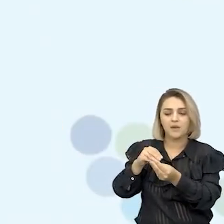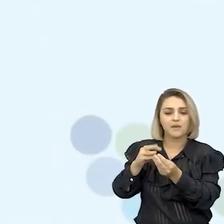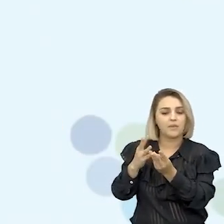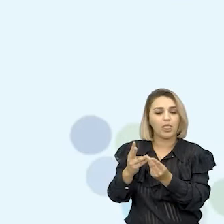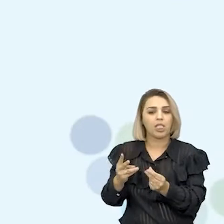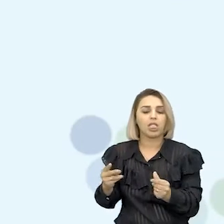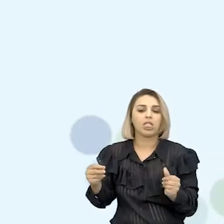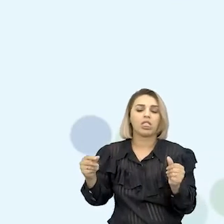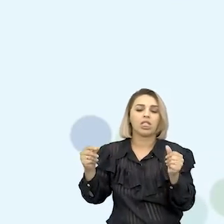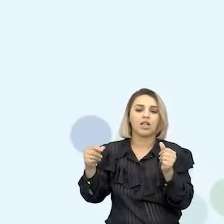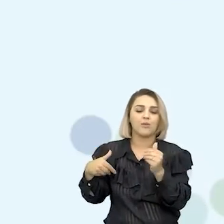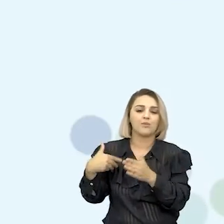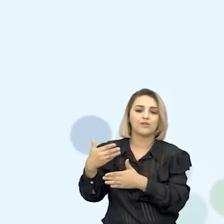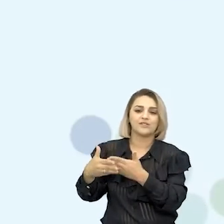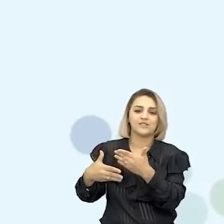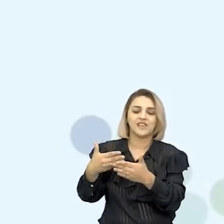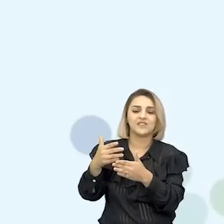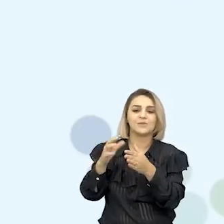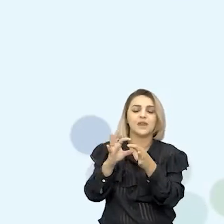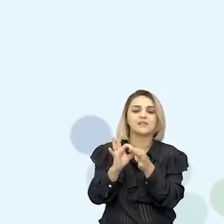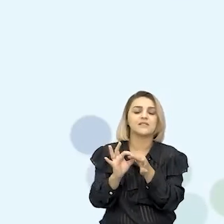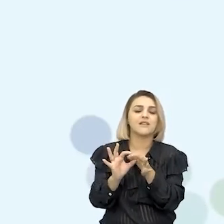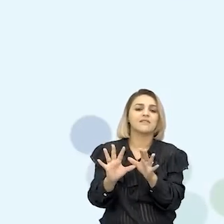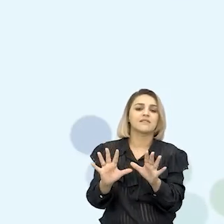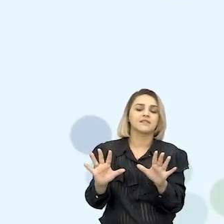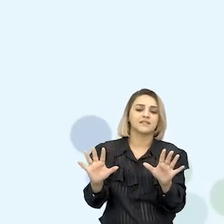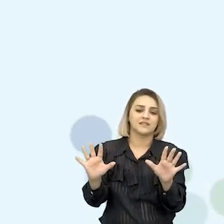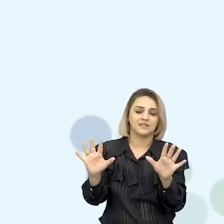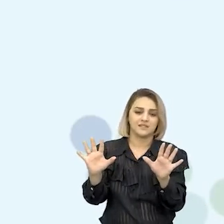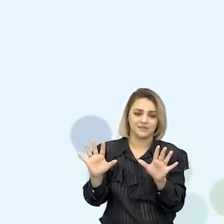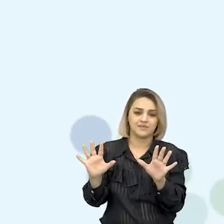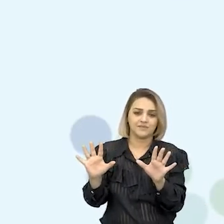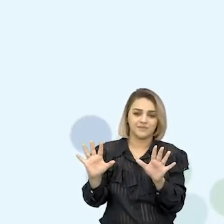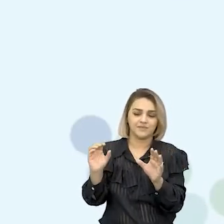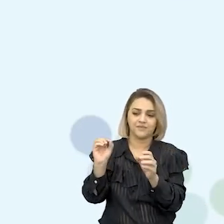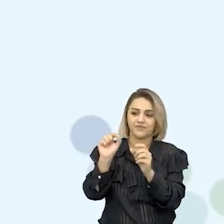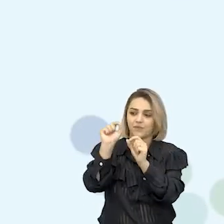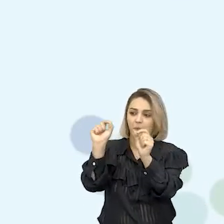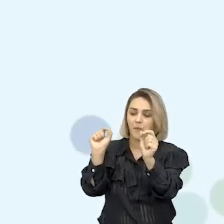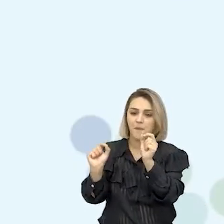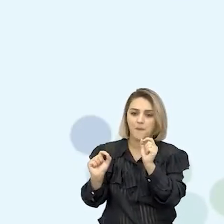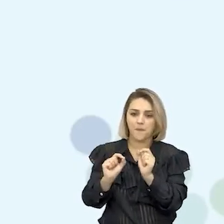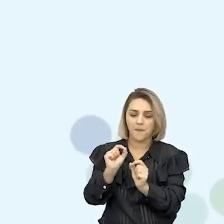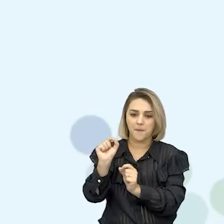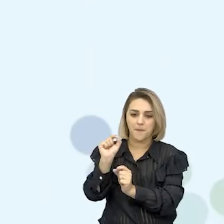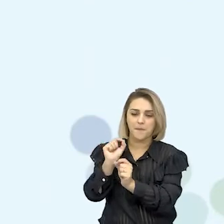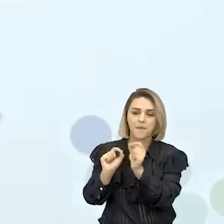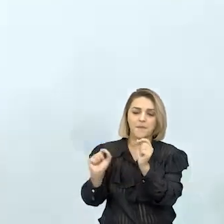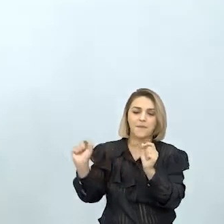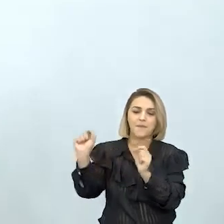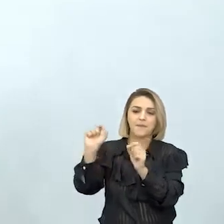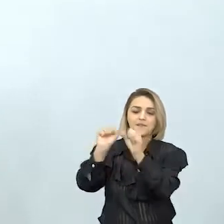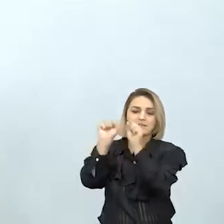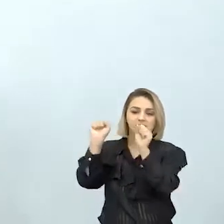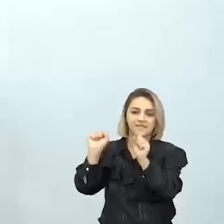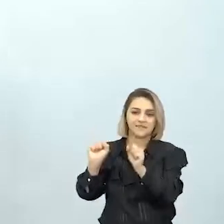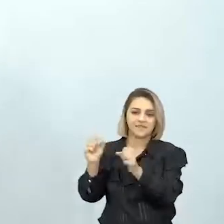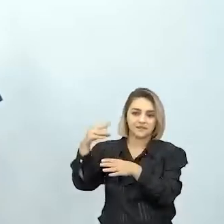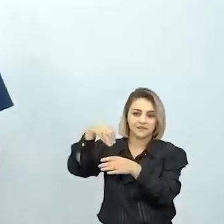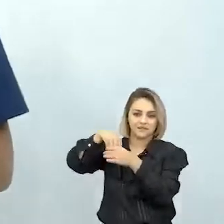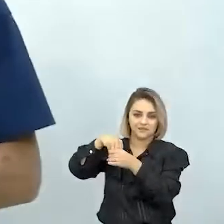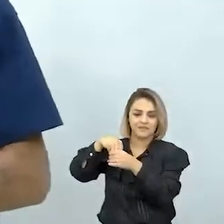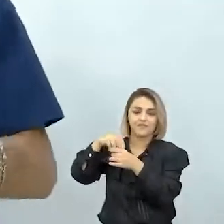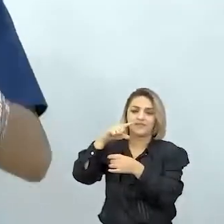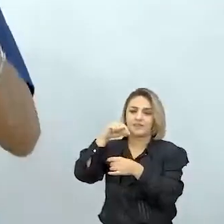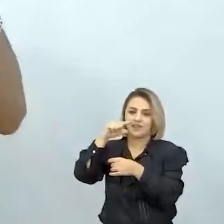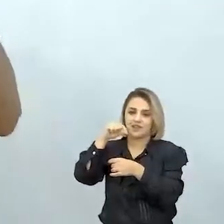é do que uma liberdade muito grande, né, dessas partículas em um sistema aquoso, tá? A dissolução é